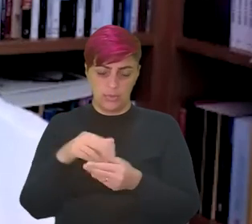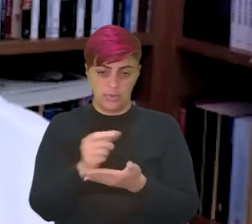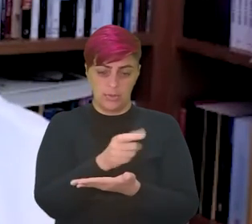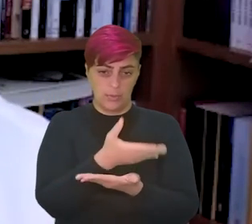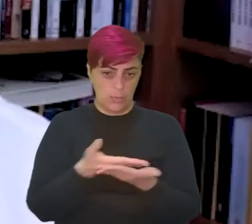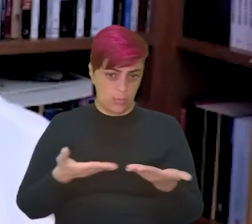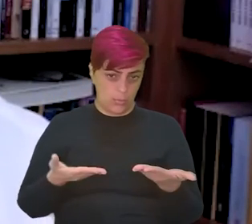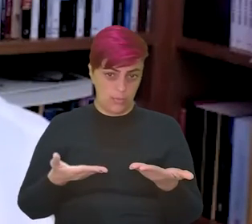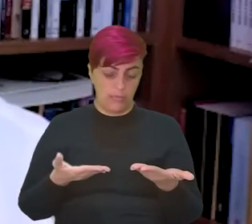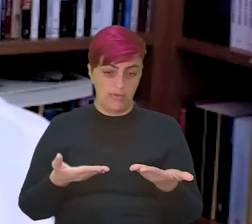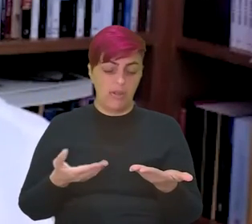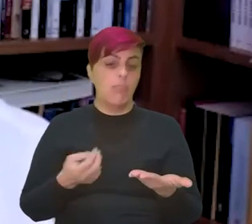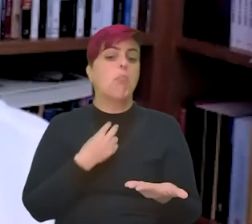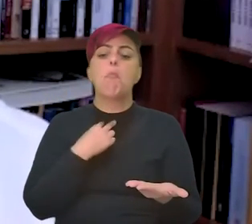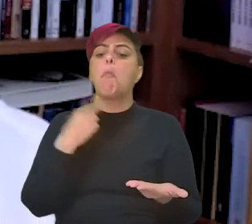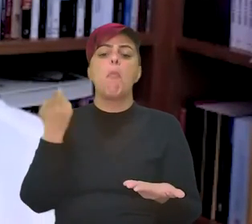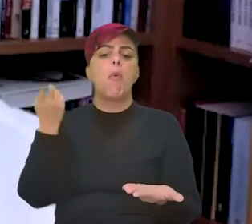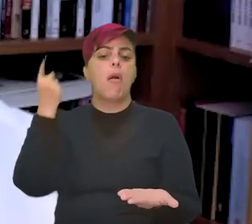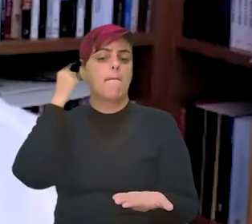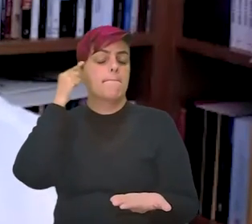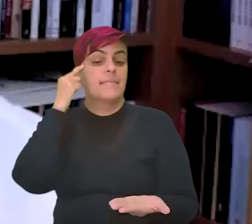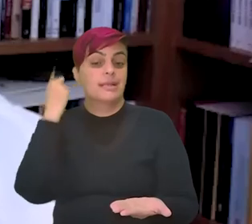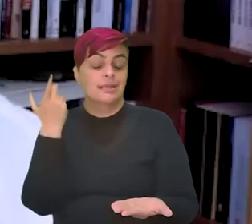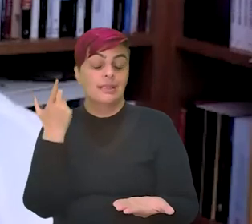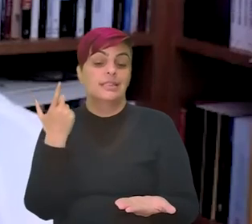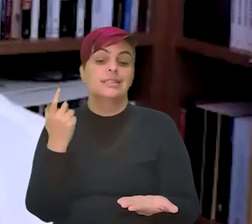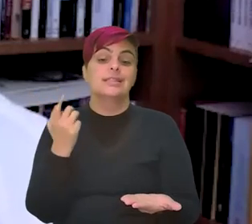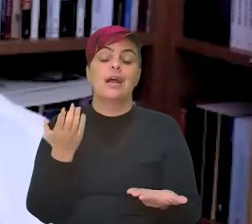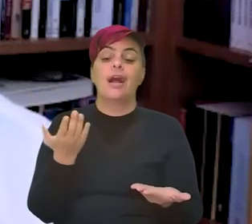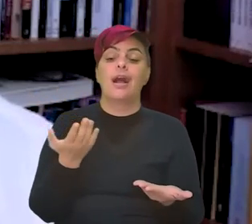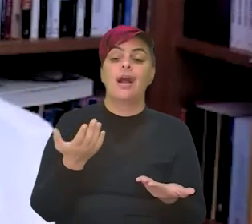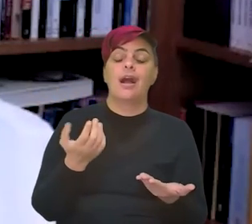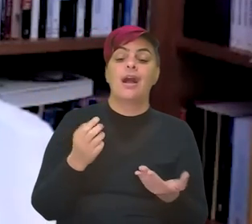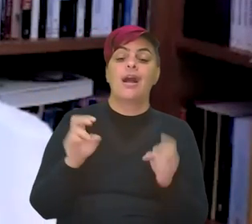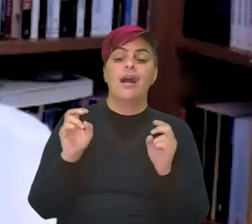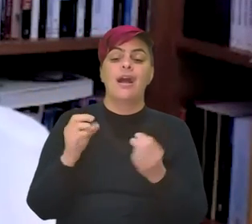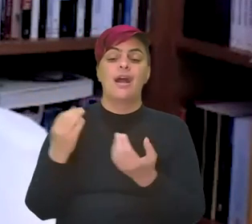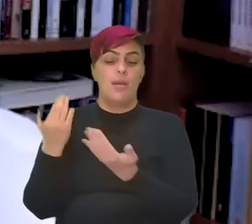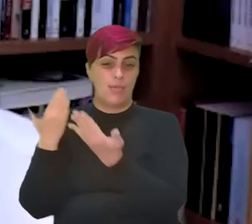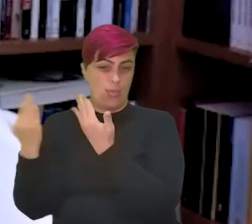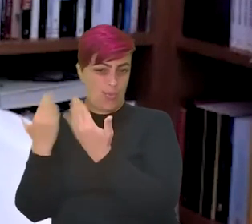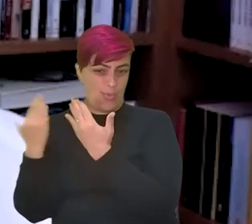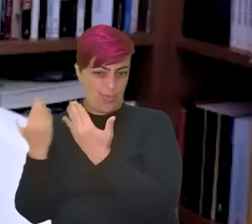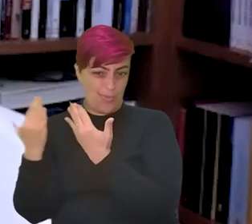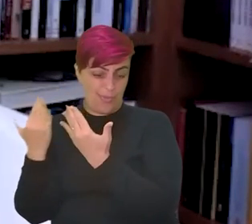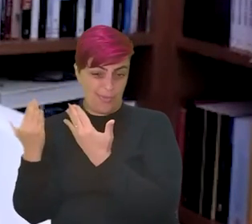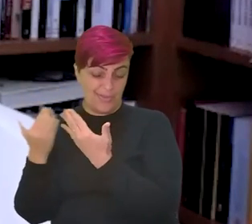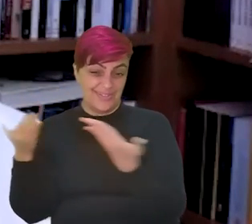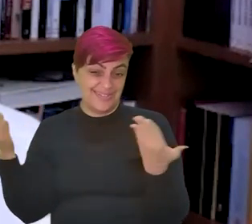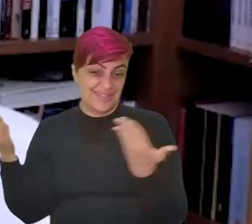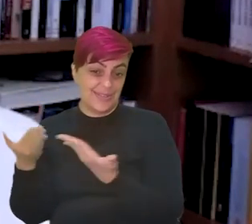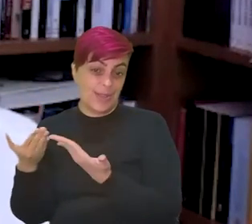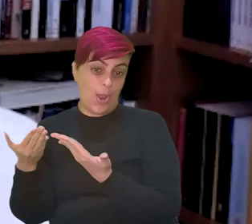Argonautas, a gente não pode pensar no que se chama hoje psicologia em